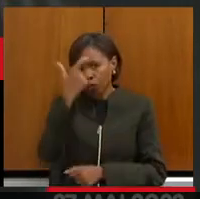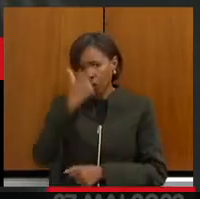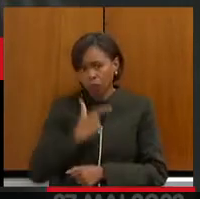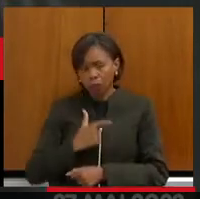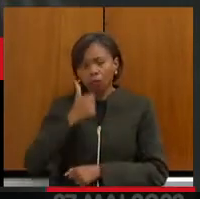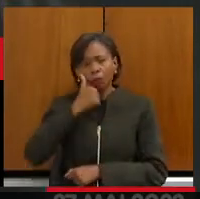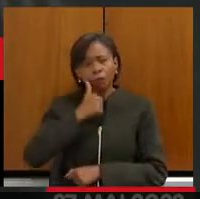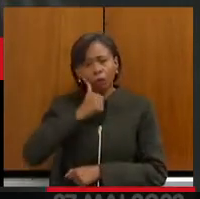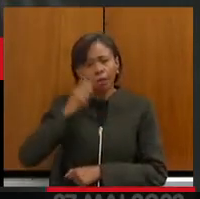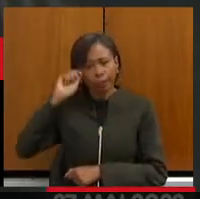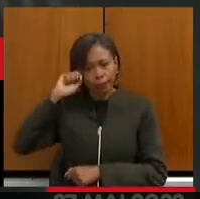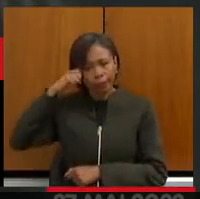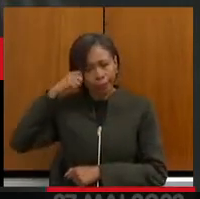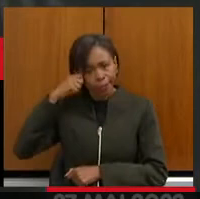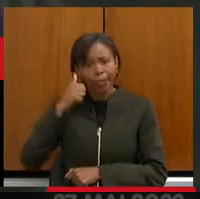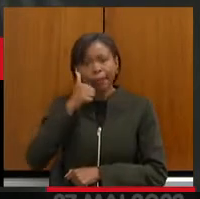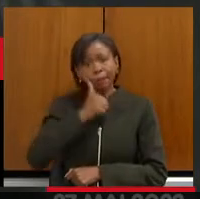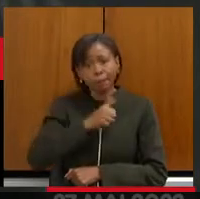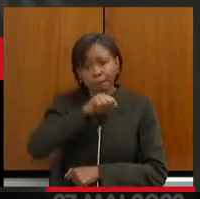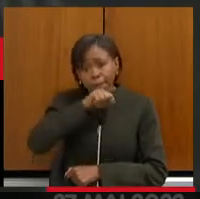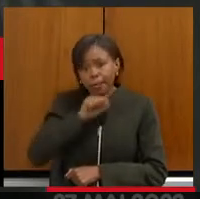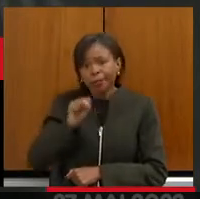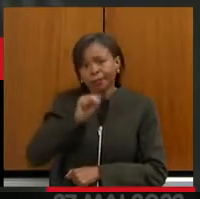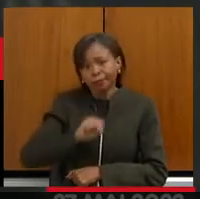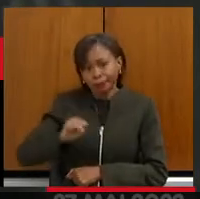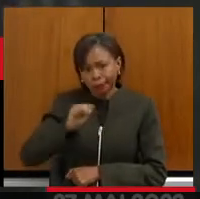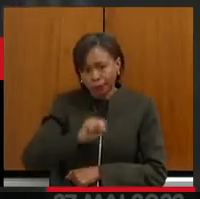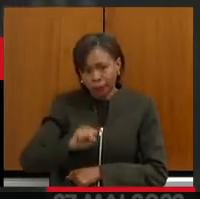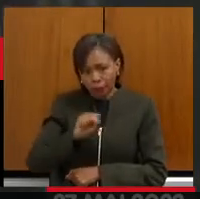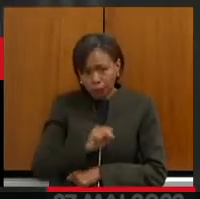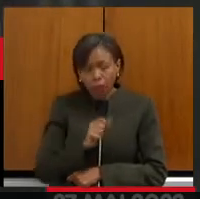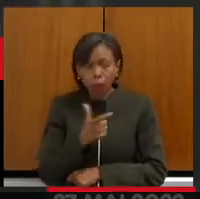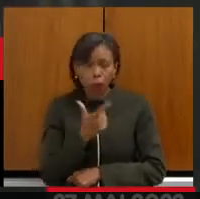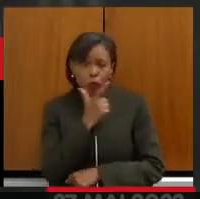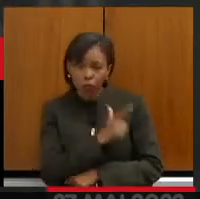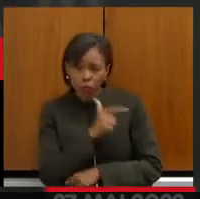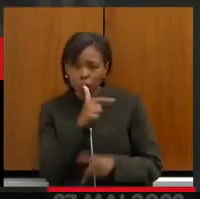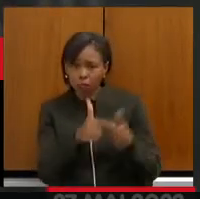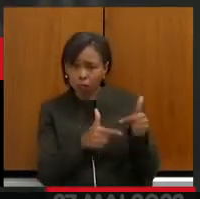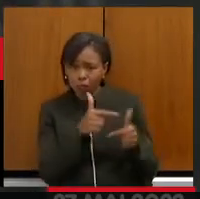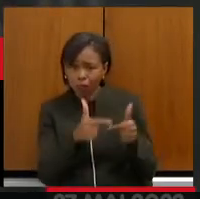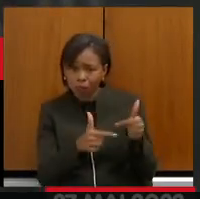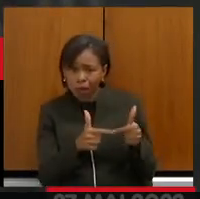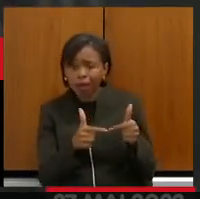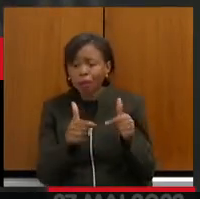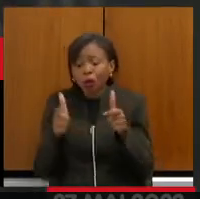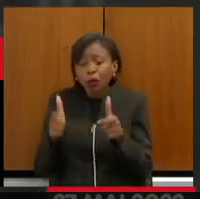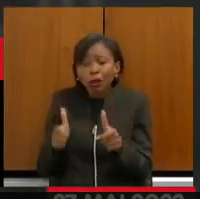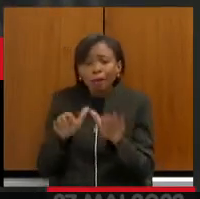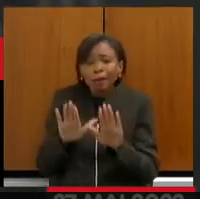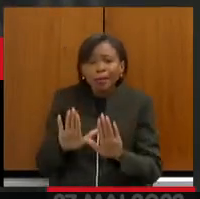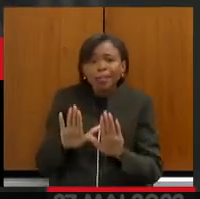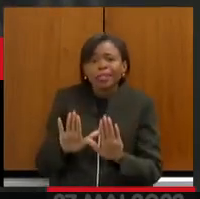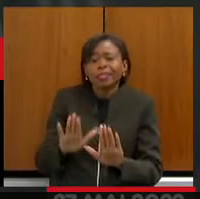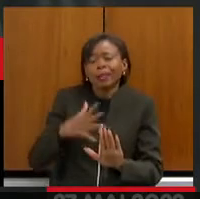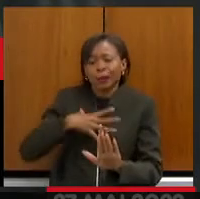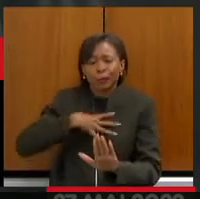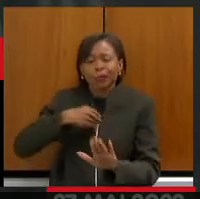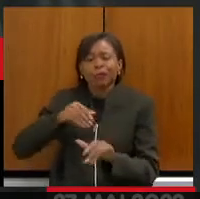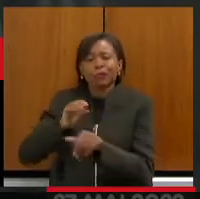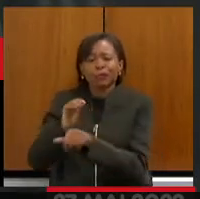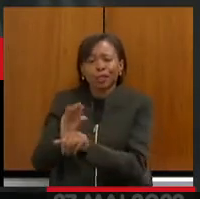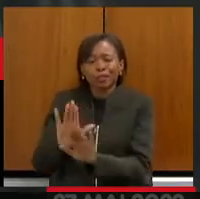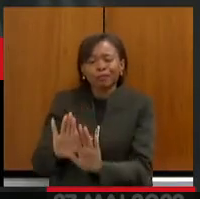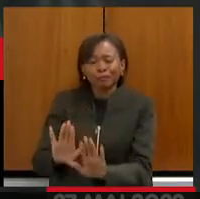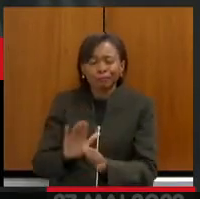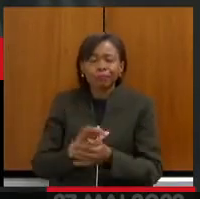e uma mãe solo e arrumar um emprego e um lugar para deixar nossas crianças Minha Luta é para mais